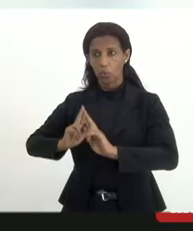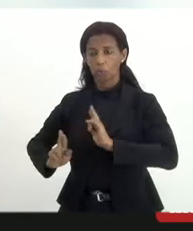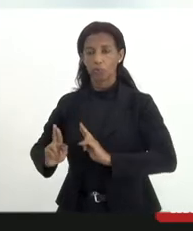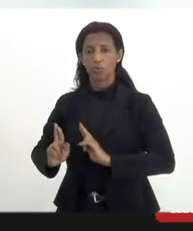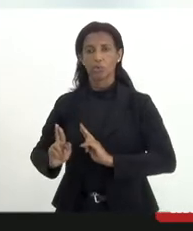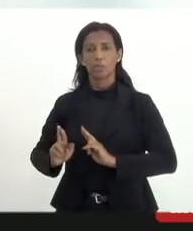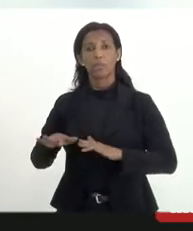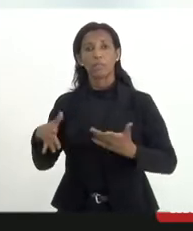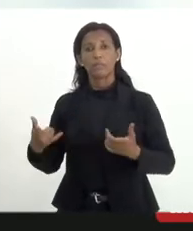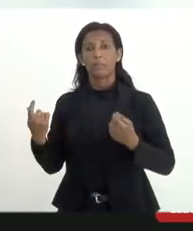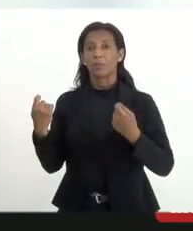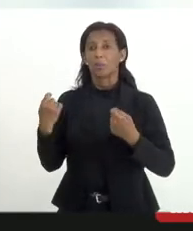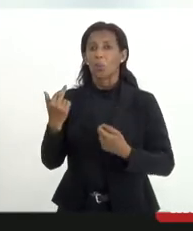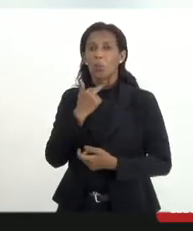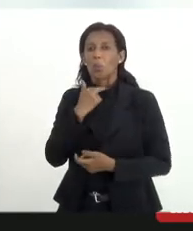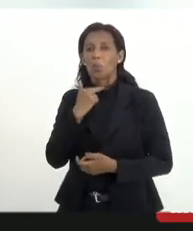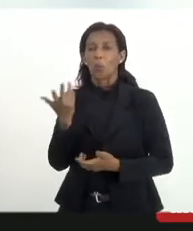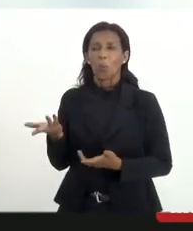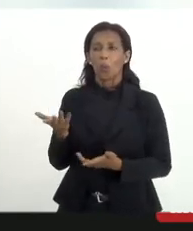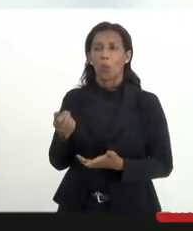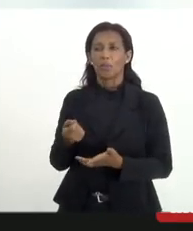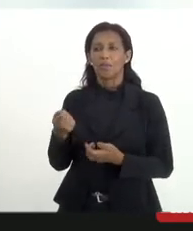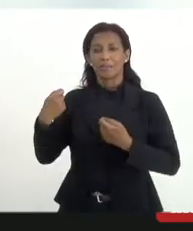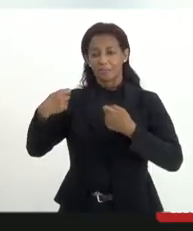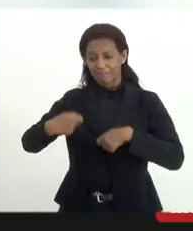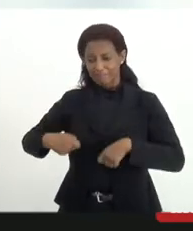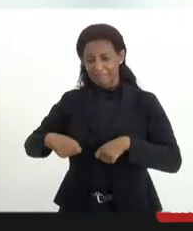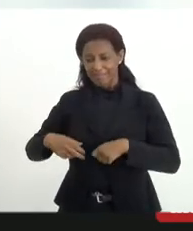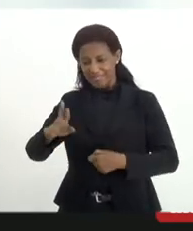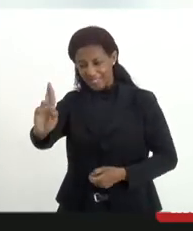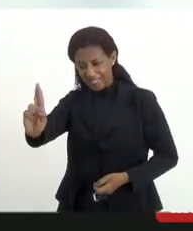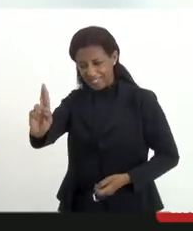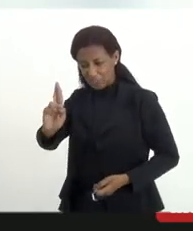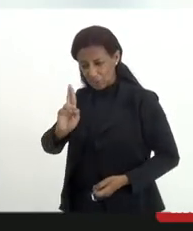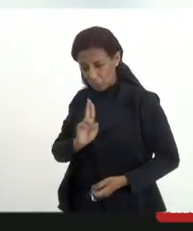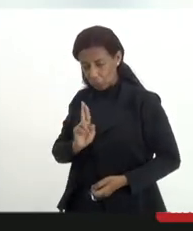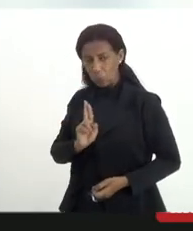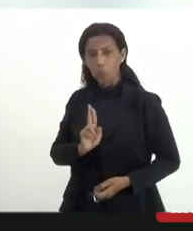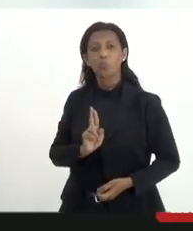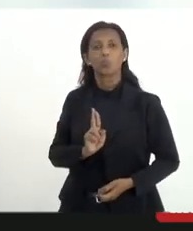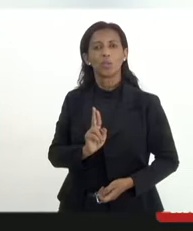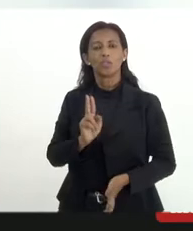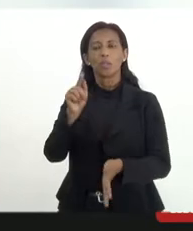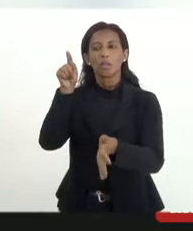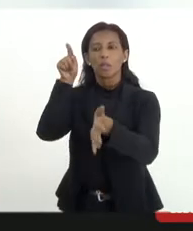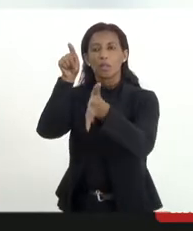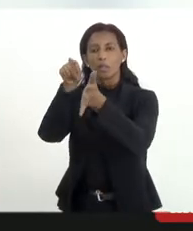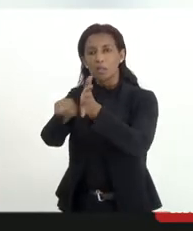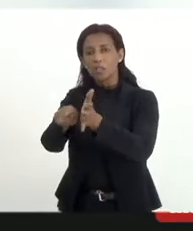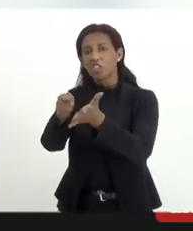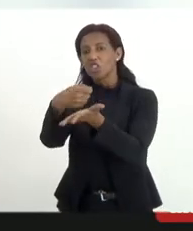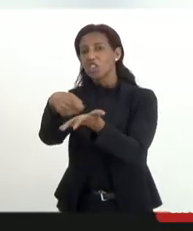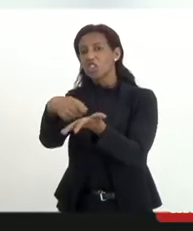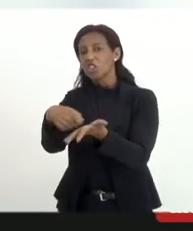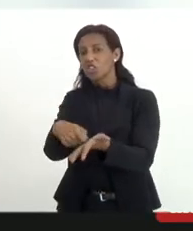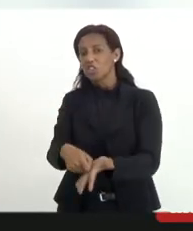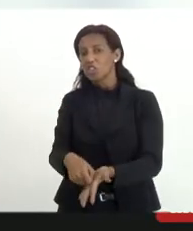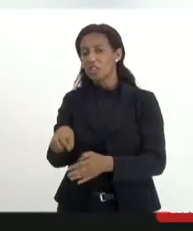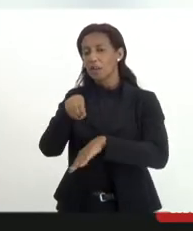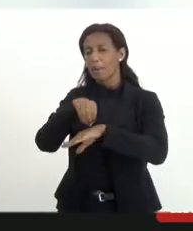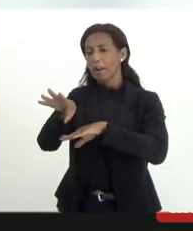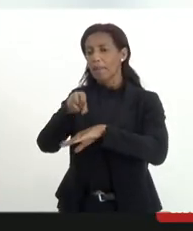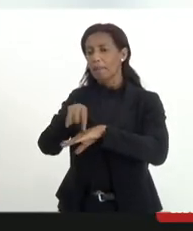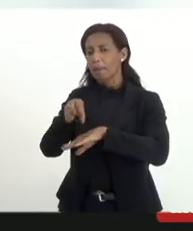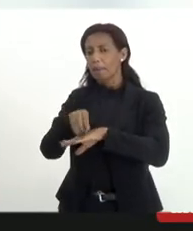sejam através de sabatinas, sejam respostas a perguntas escritas enviadas